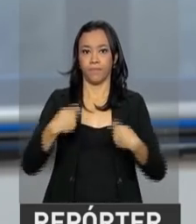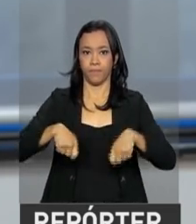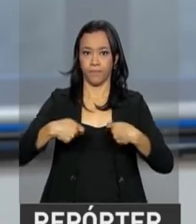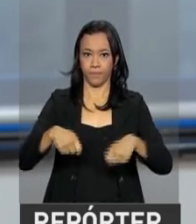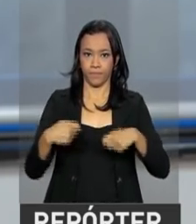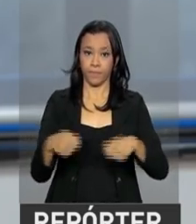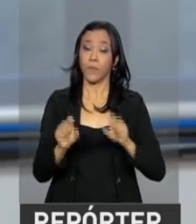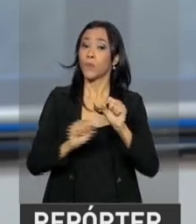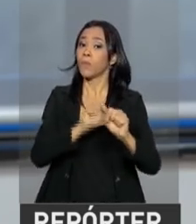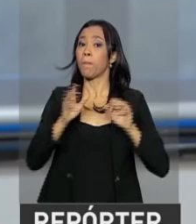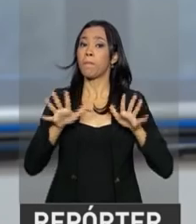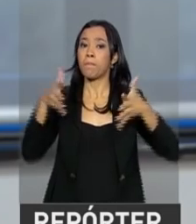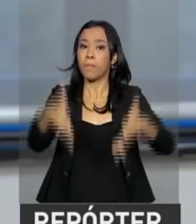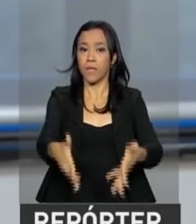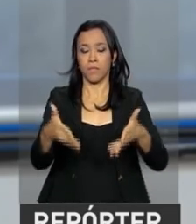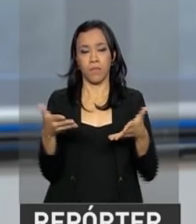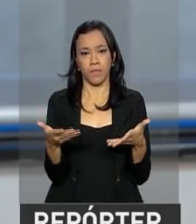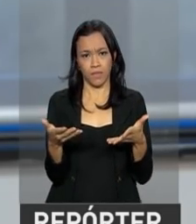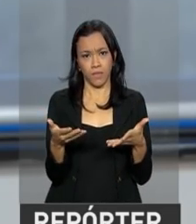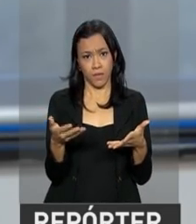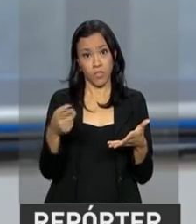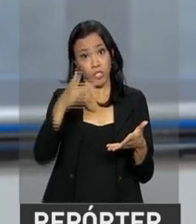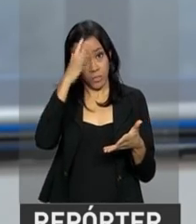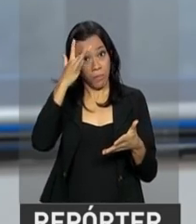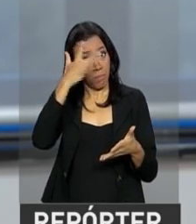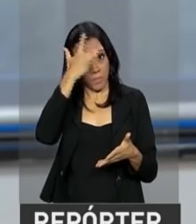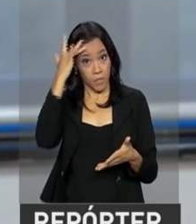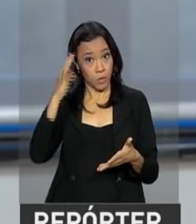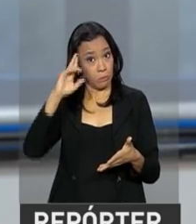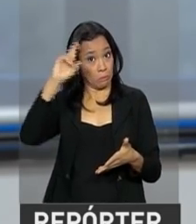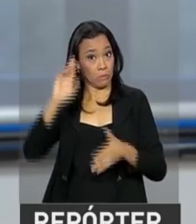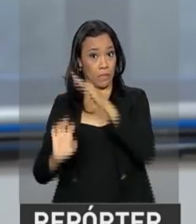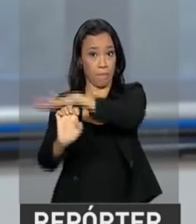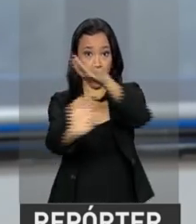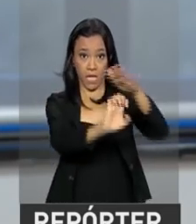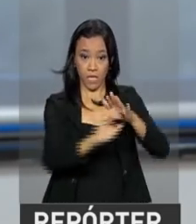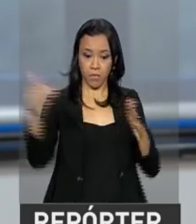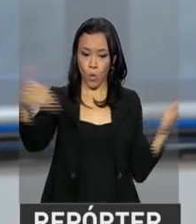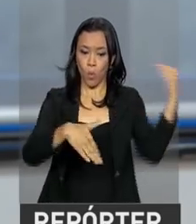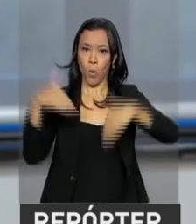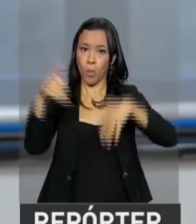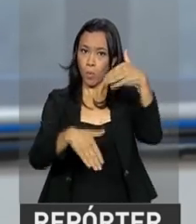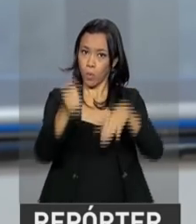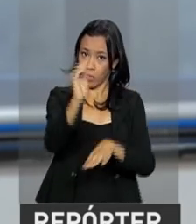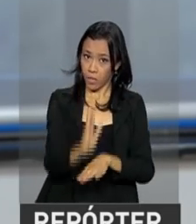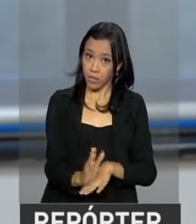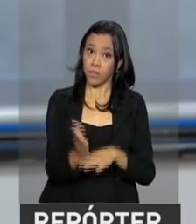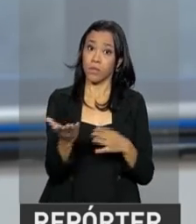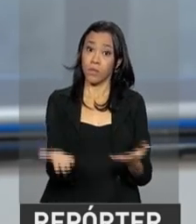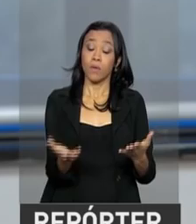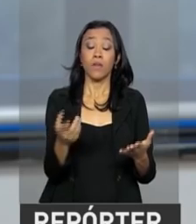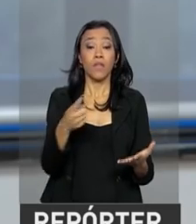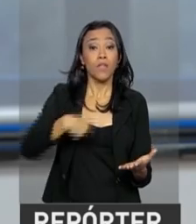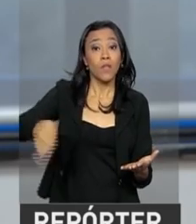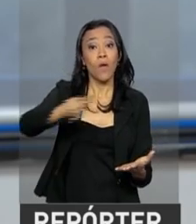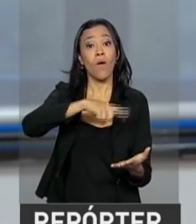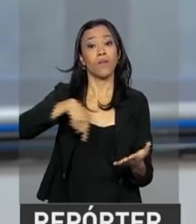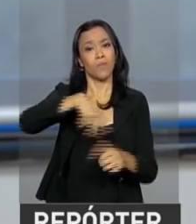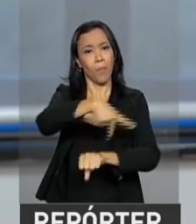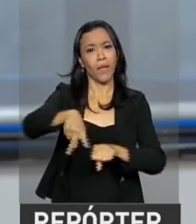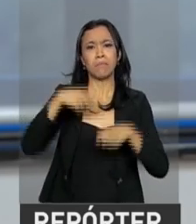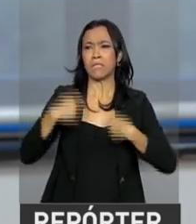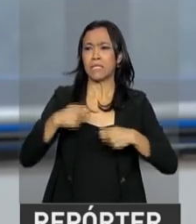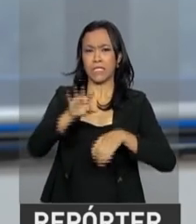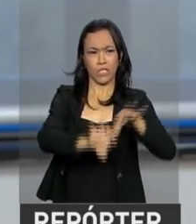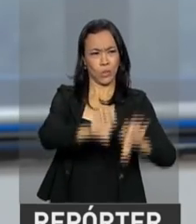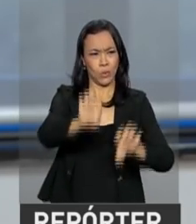da participação de investidores, que somos um país em que há uma demanda de